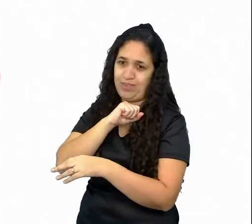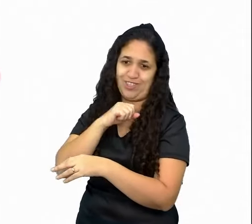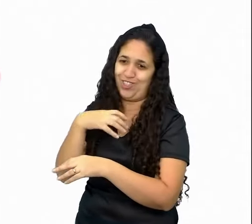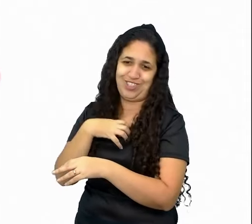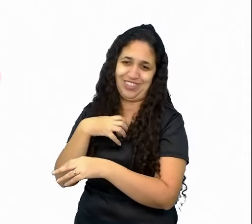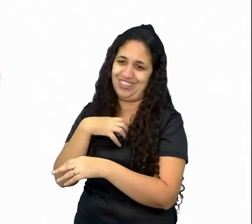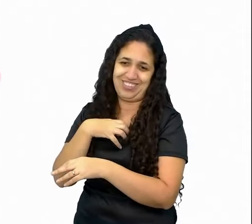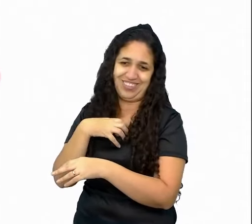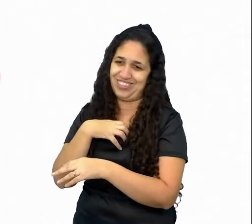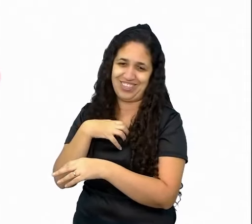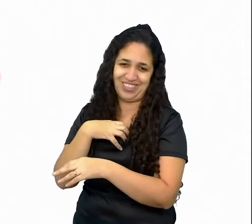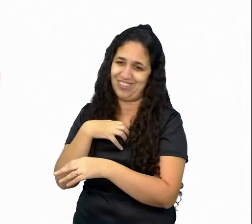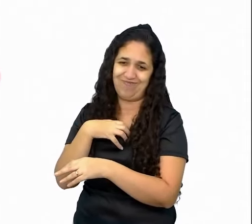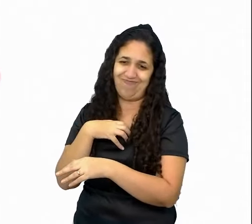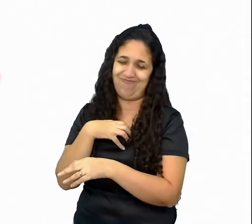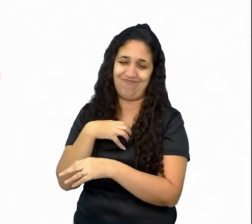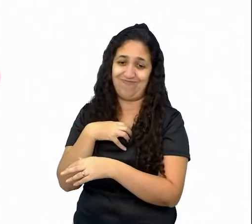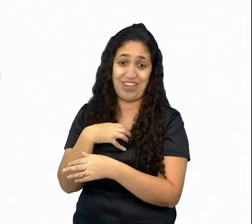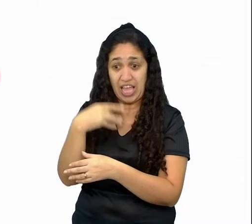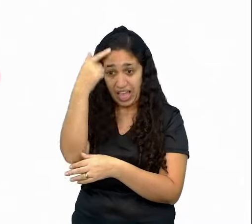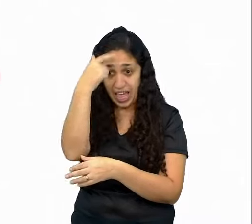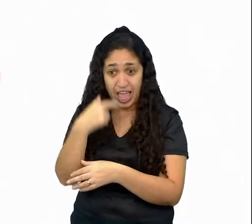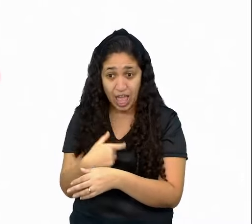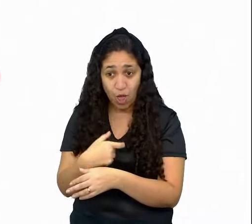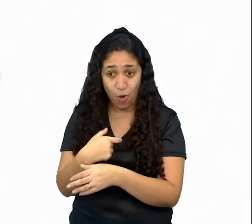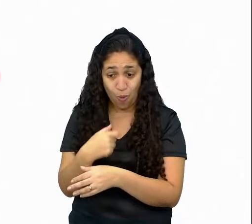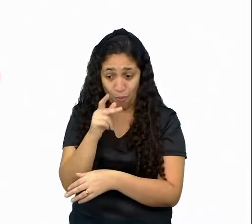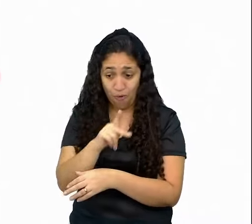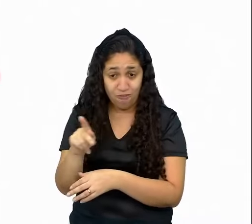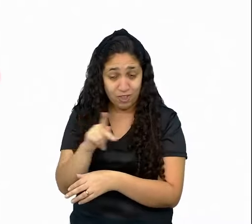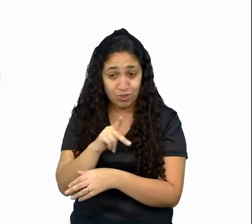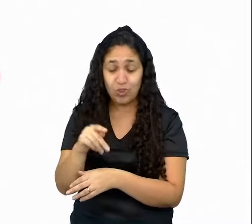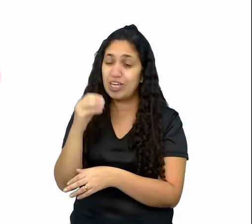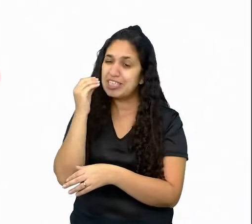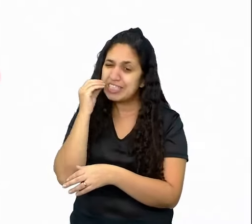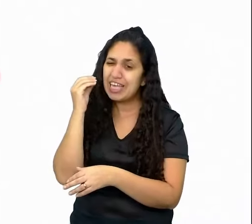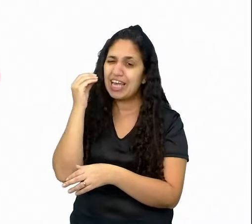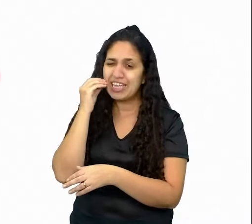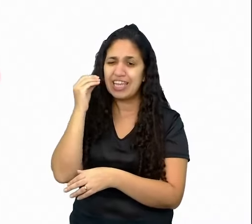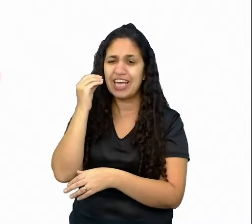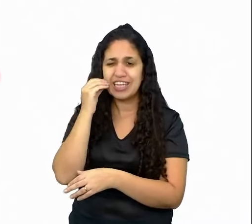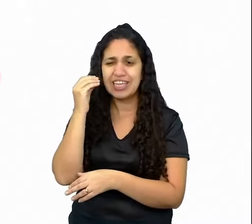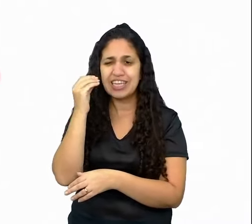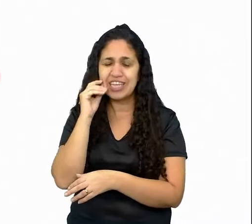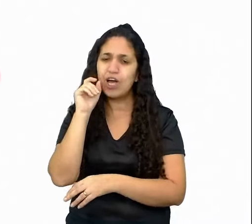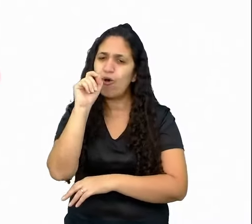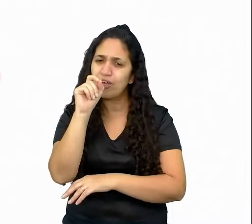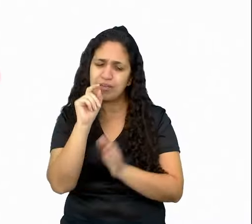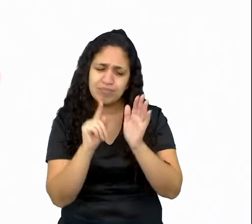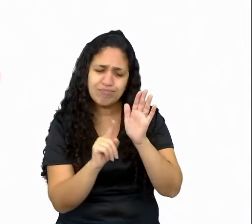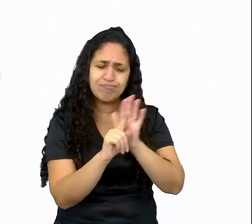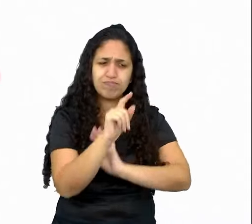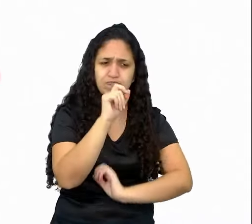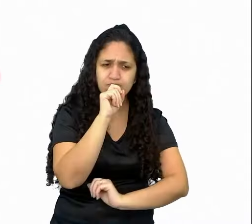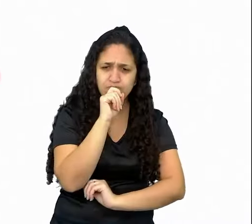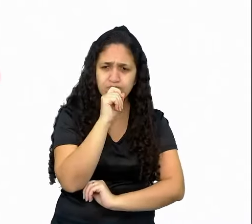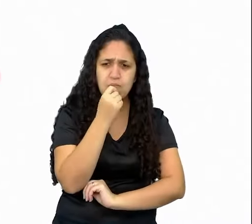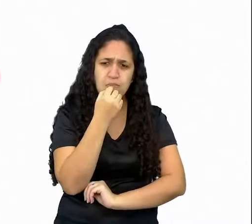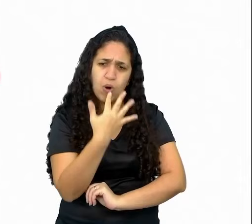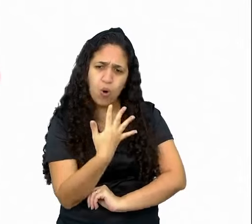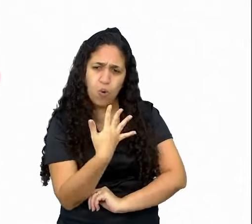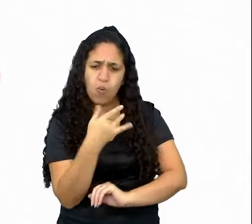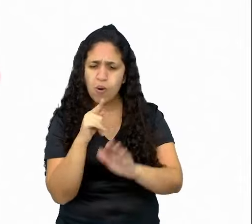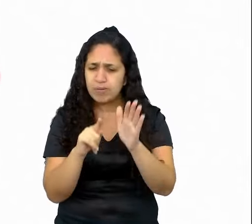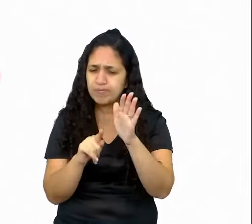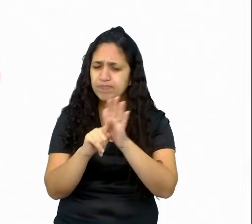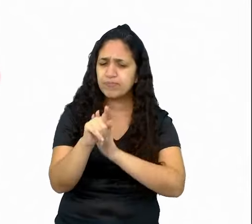forma, né? Enquanto professora, fui tentando sempre pensar em perguntas boas, né, para